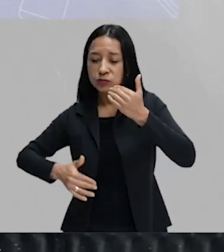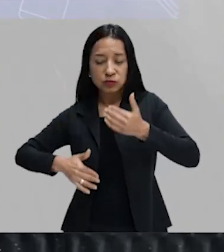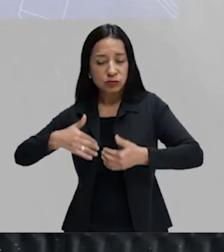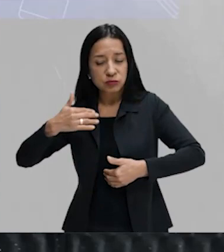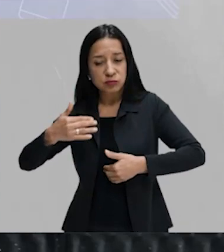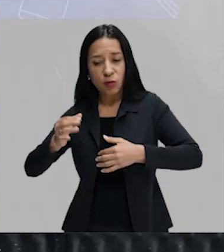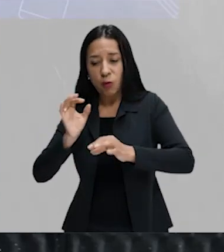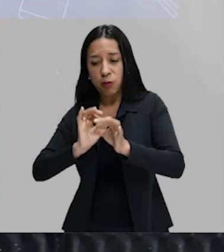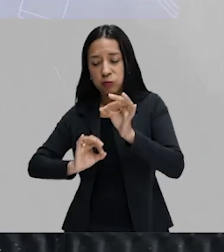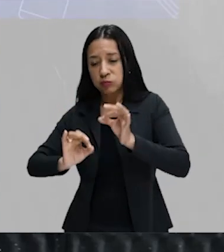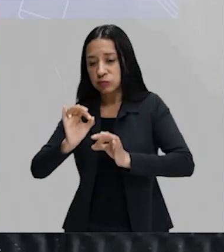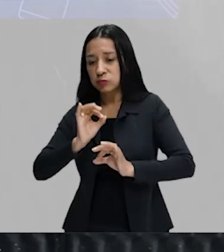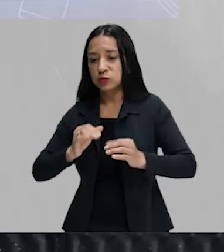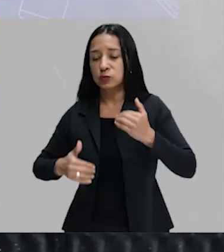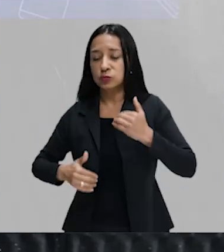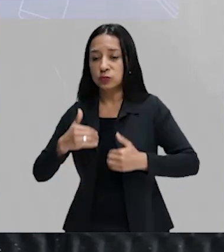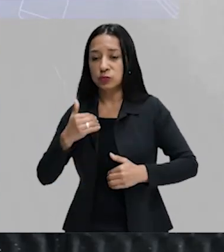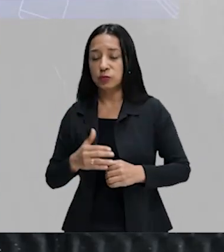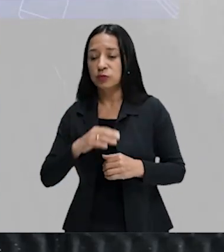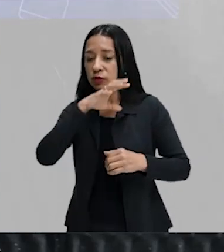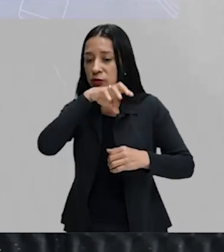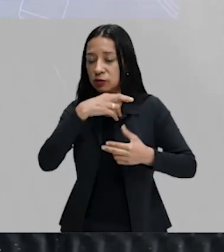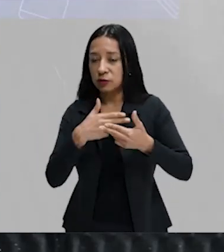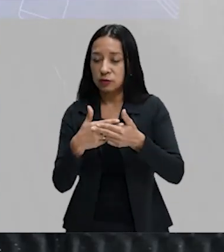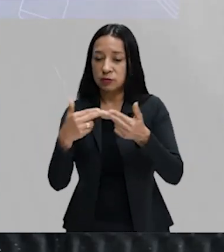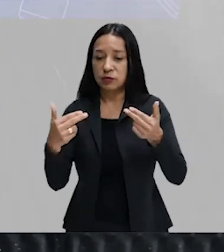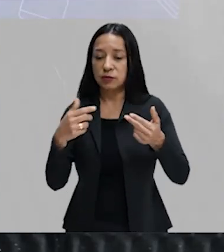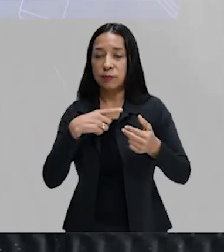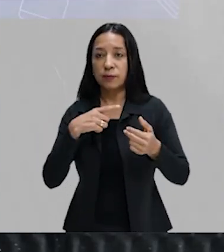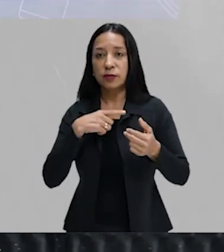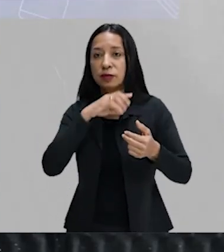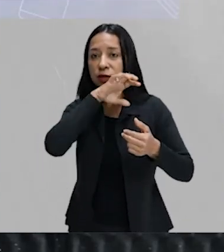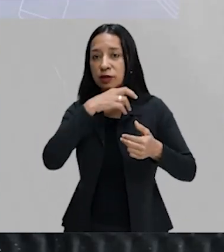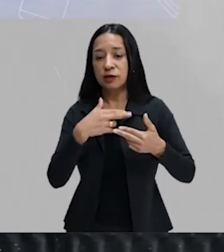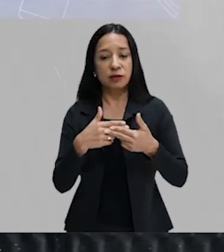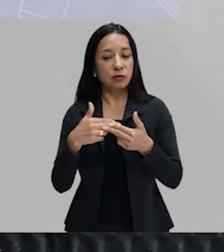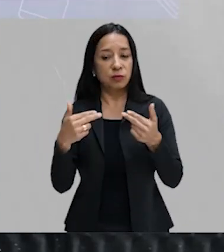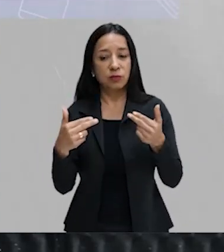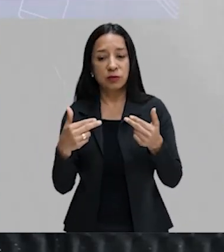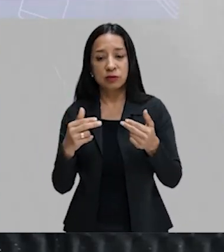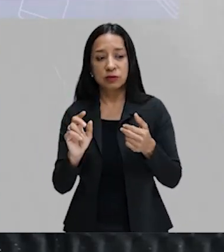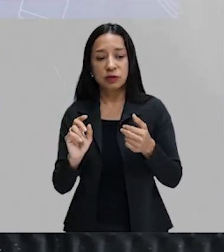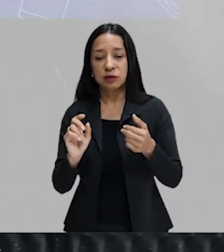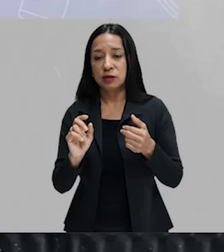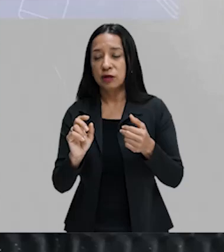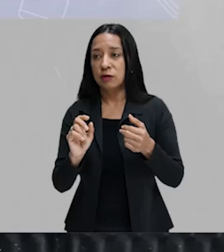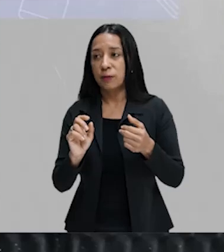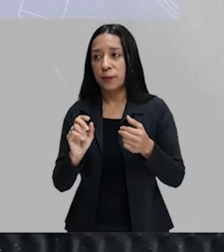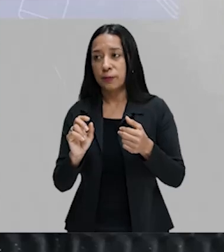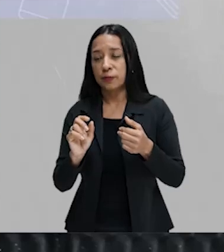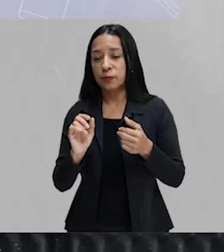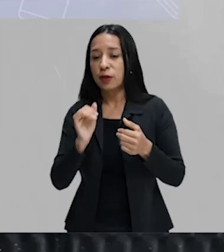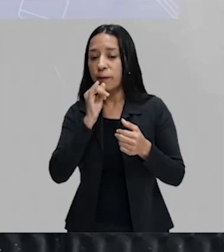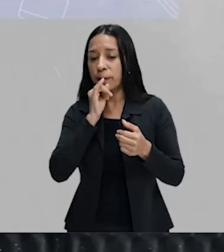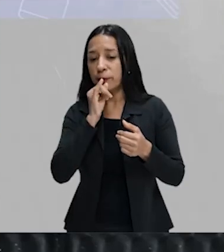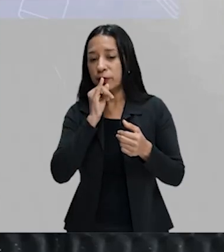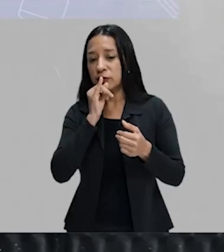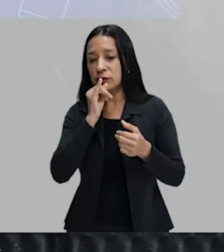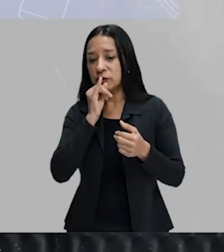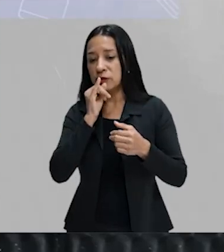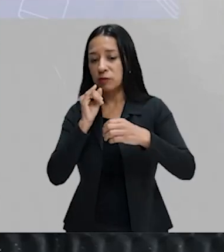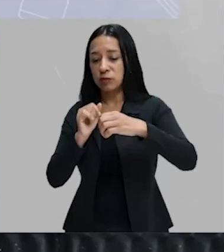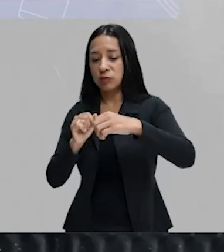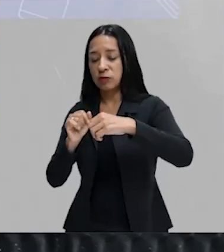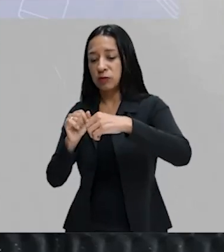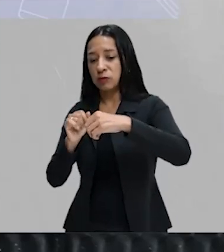é o seguinte: tem animais que não vai formar, por exemplo, essa fase